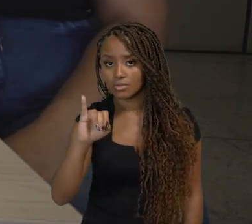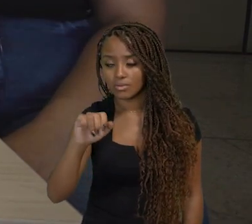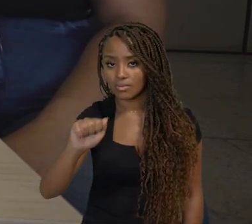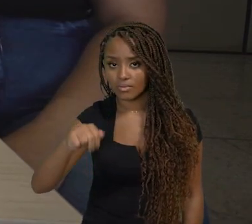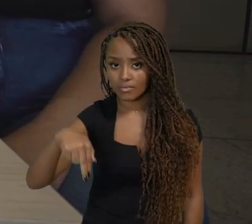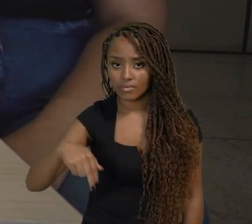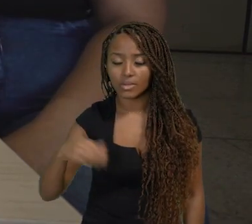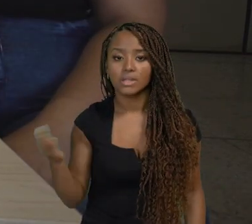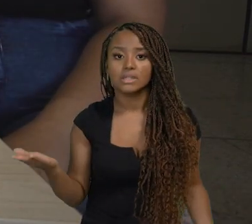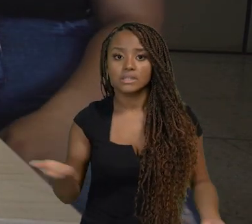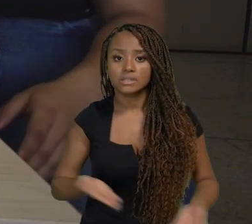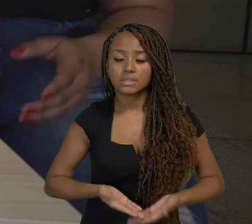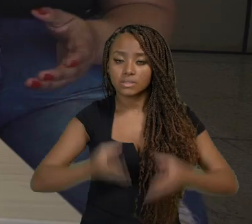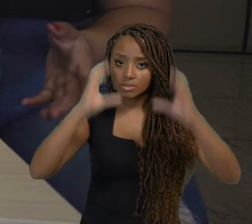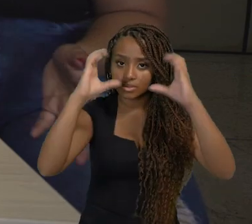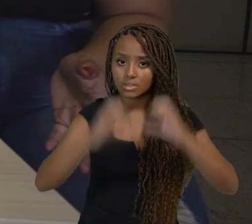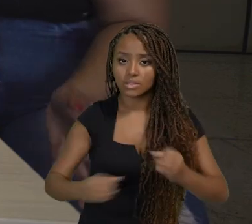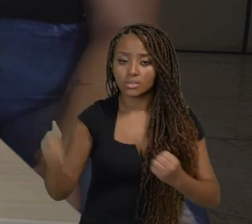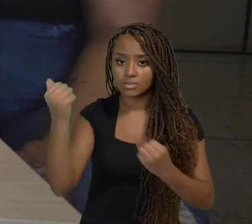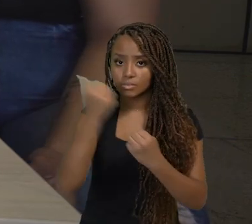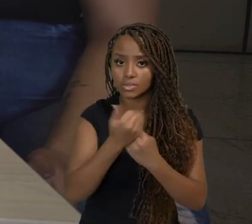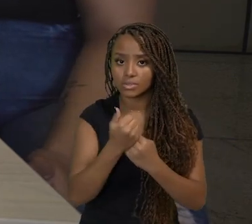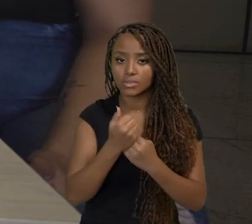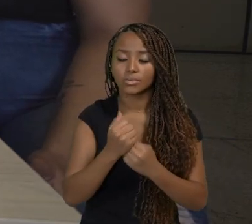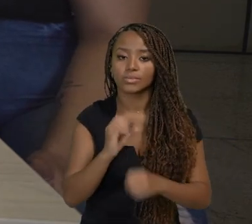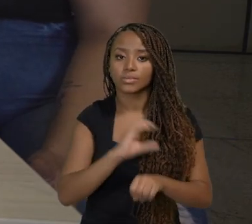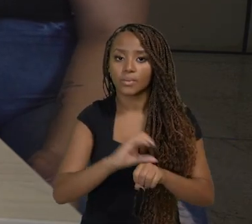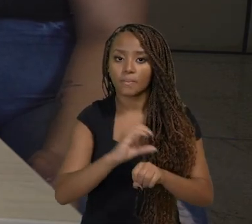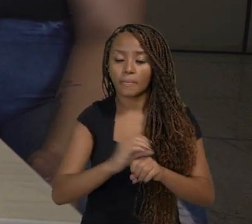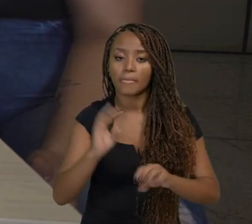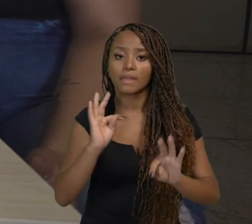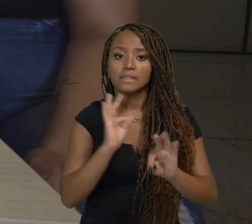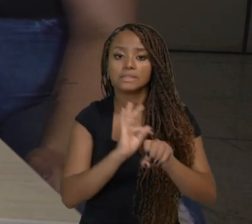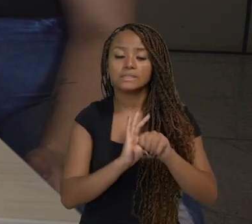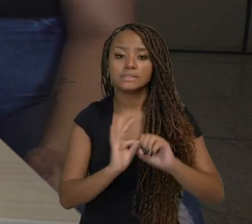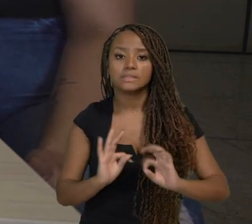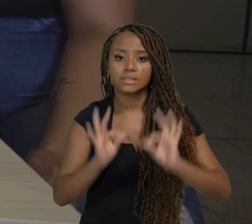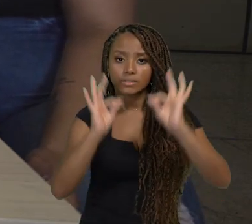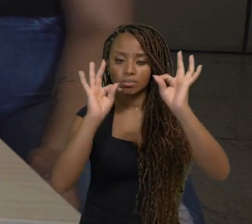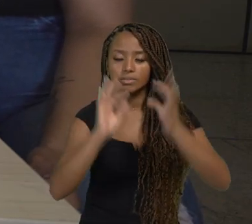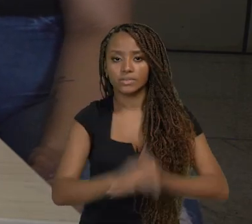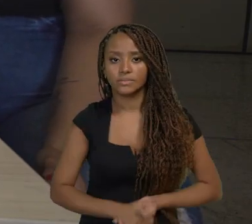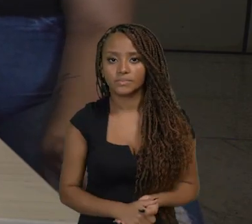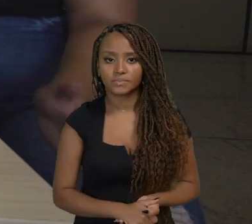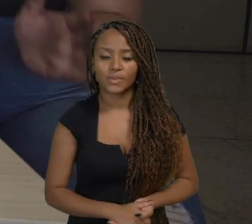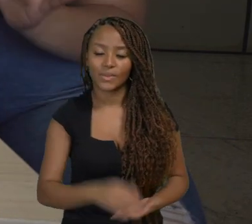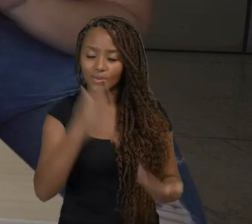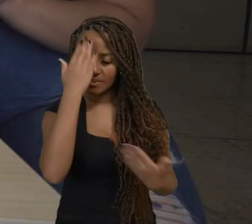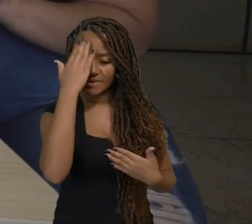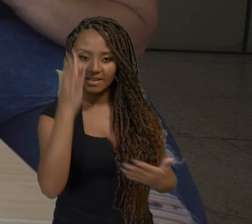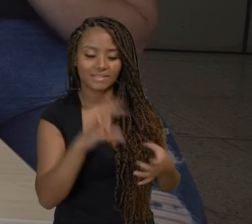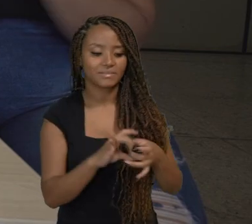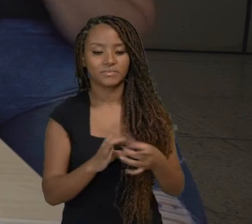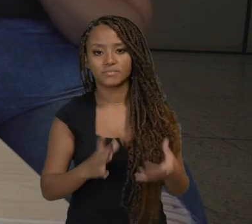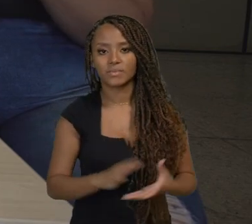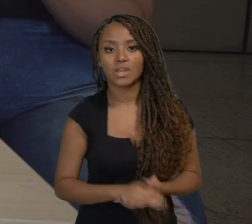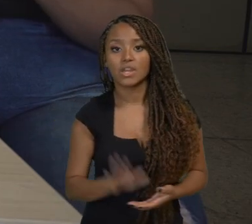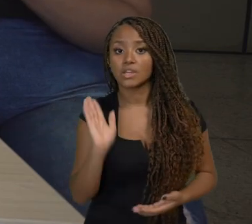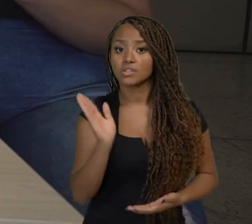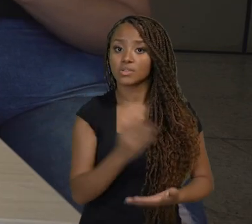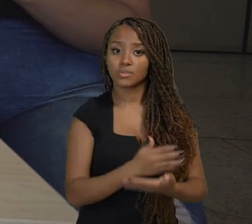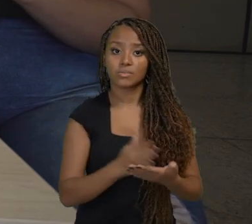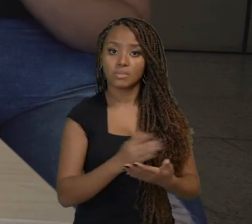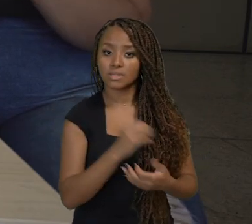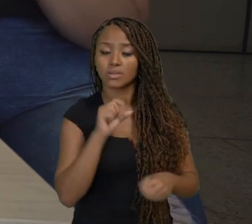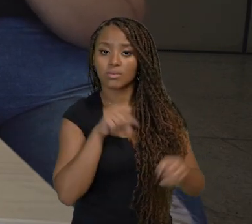do curso de Biotecnologia. Seja bem-vindo ao Comunica, Gilvan. Obrigado, Brenda. Estou à disposição. A gente já começa com uma